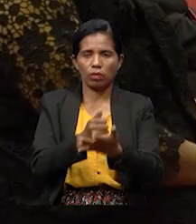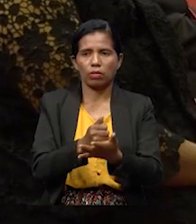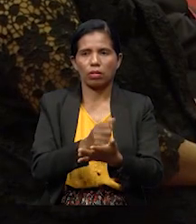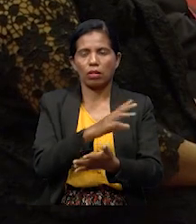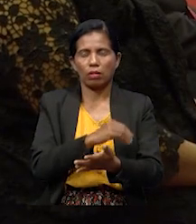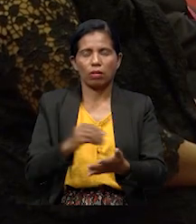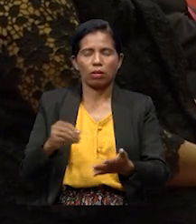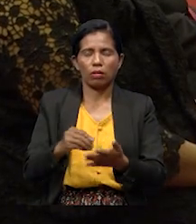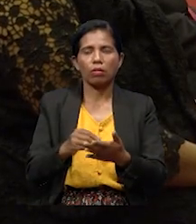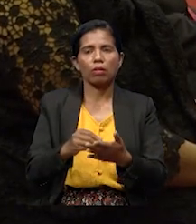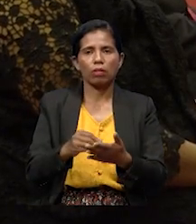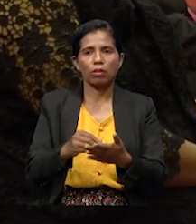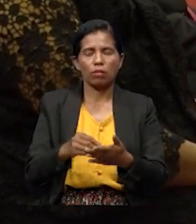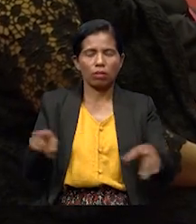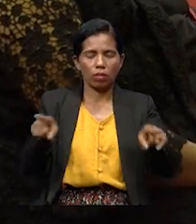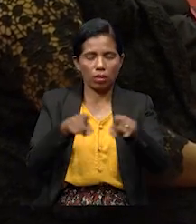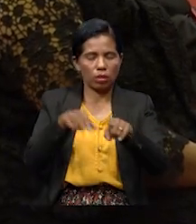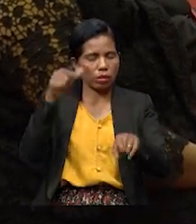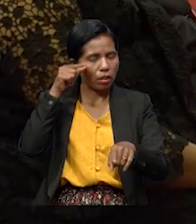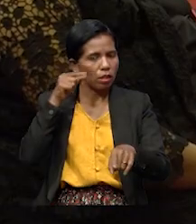de gênero e inclusão.